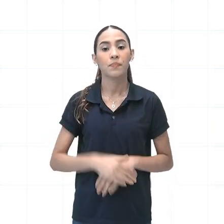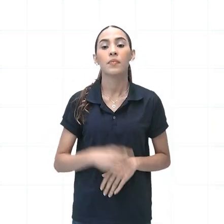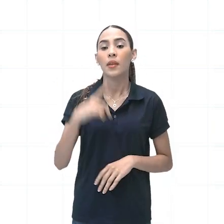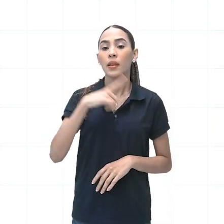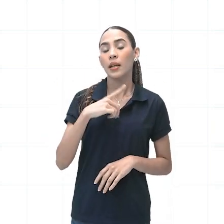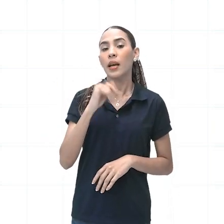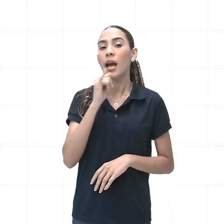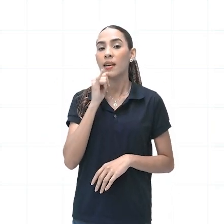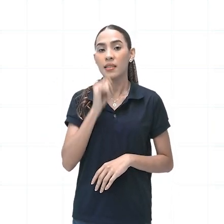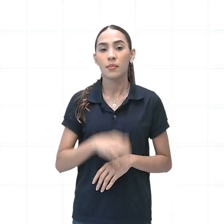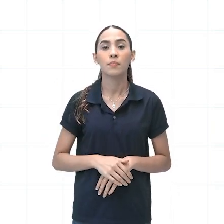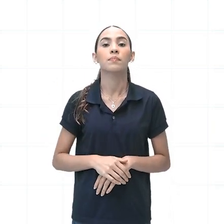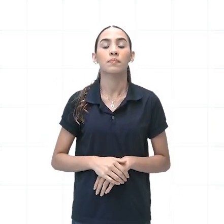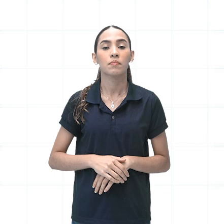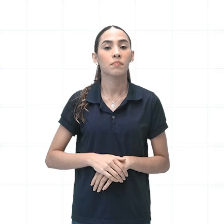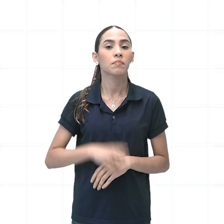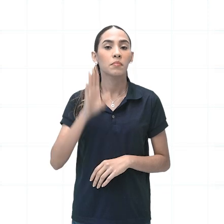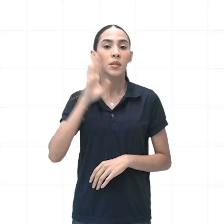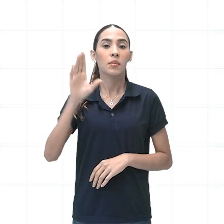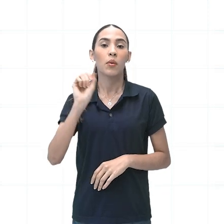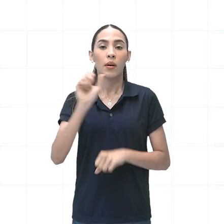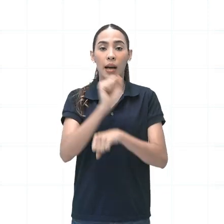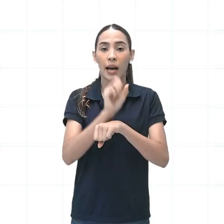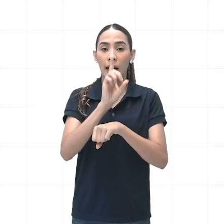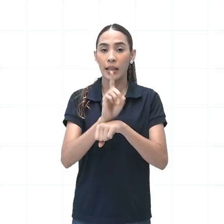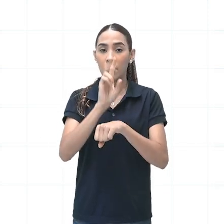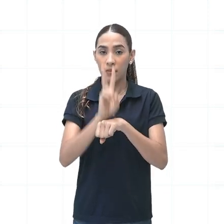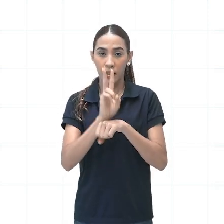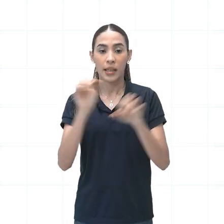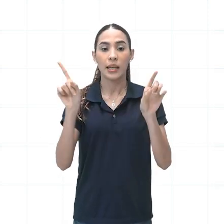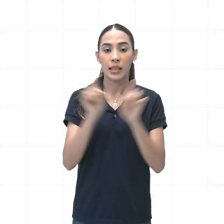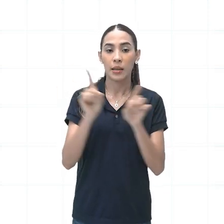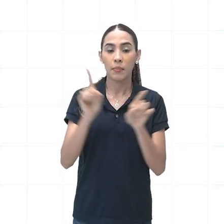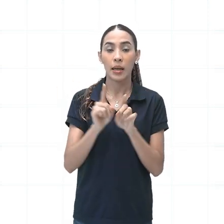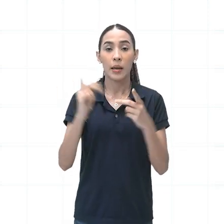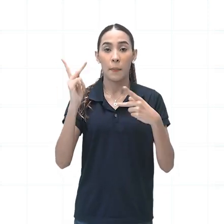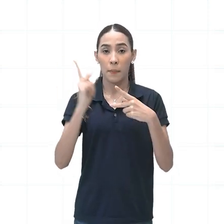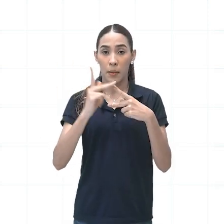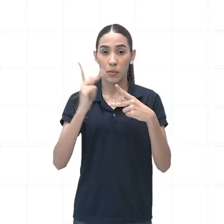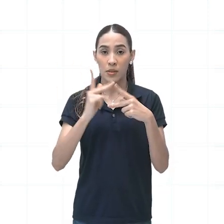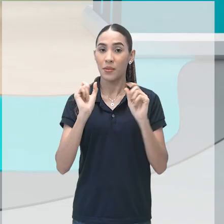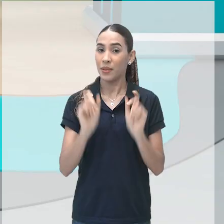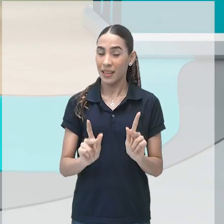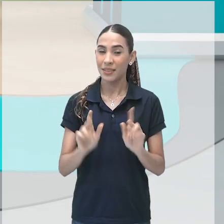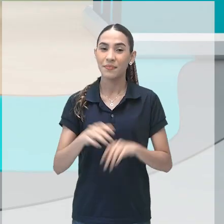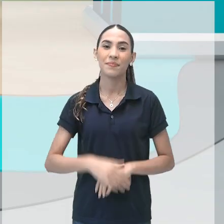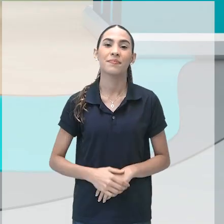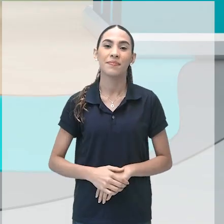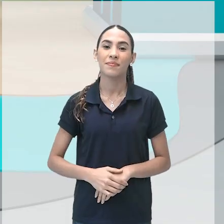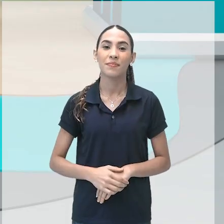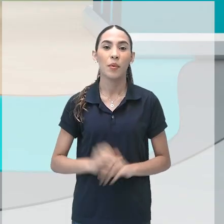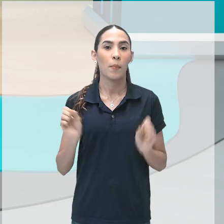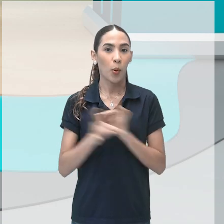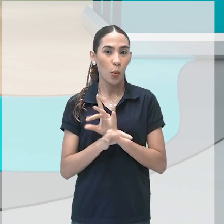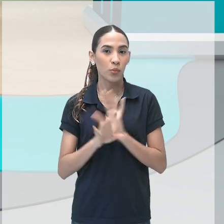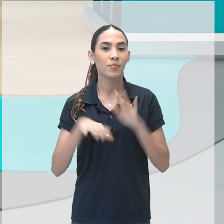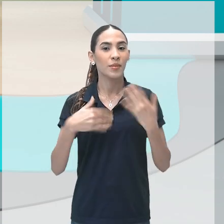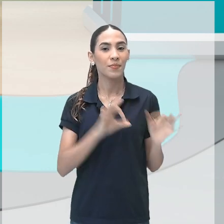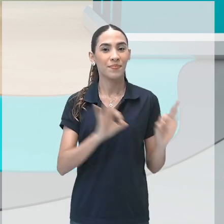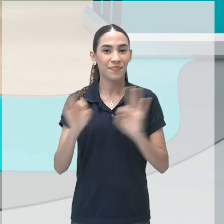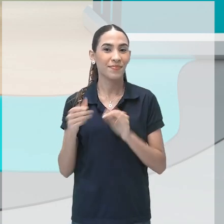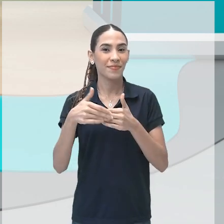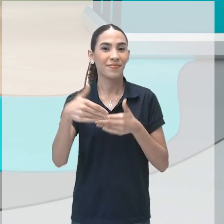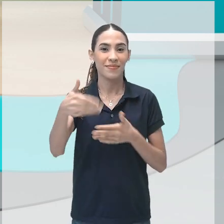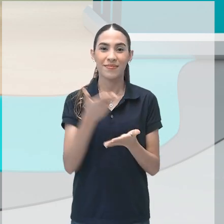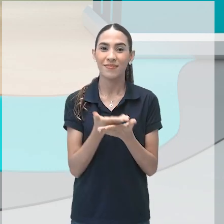temos aí como alvo desta aula o advérbio e preposição, ok? Preparados? Então, venham